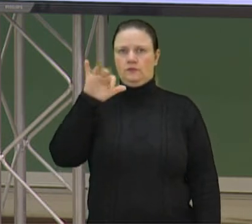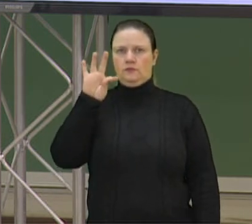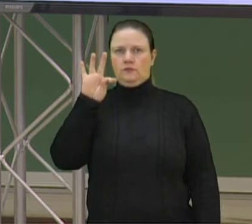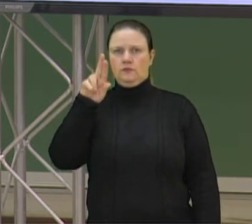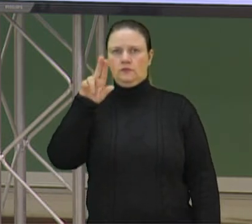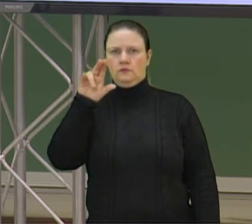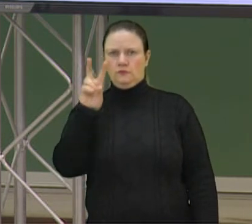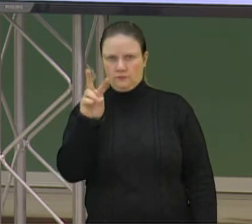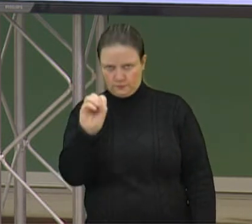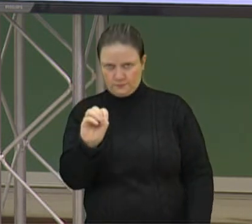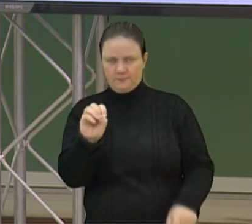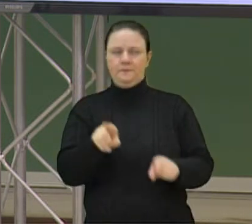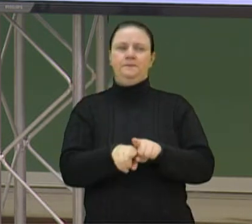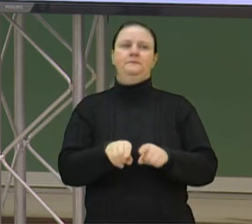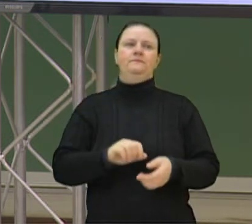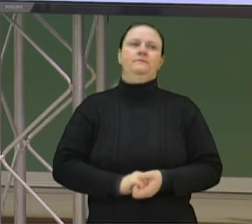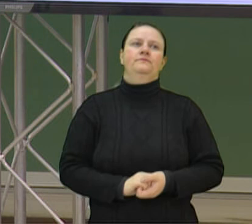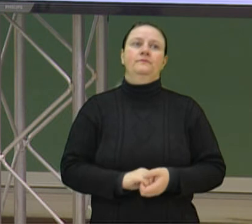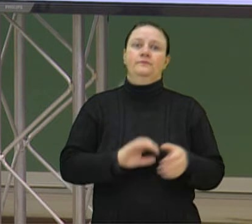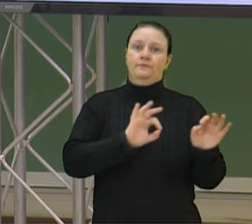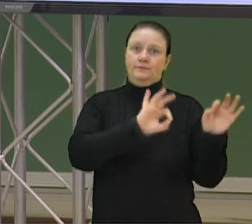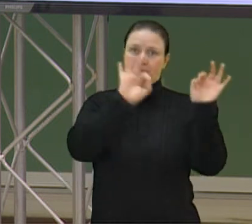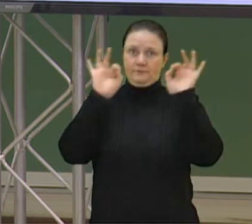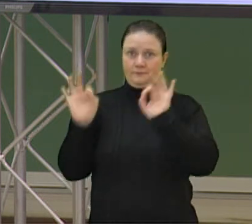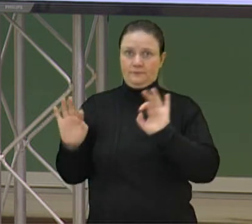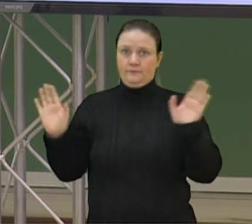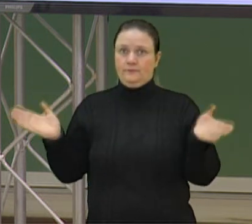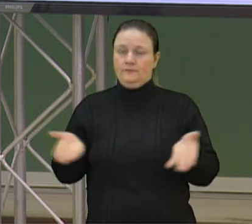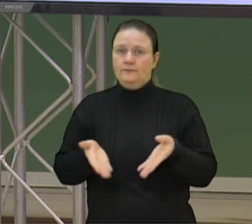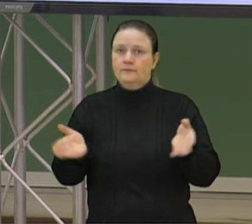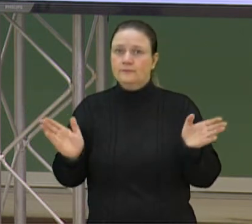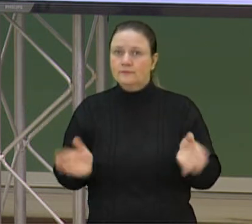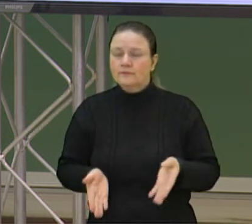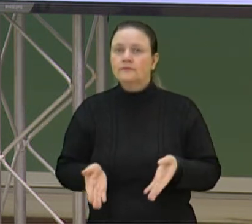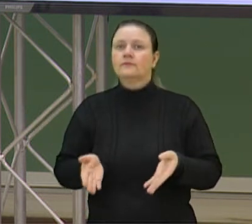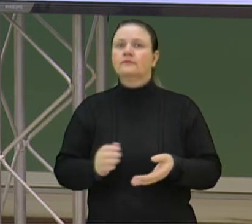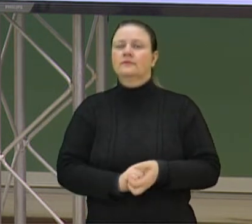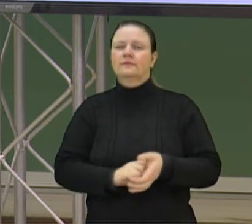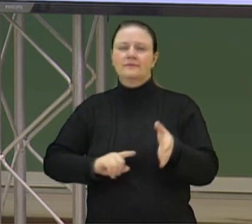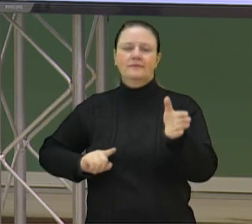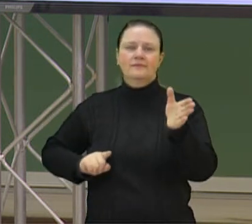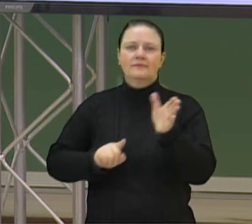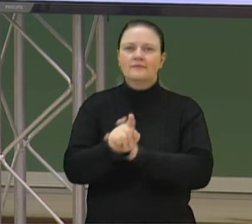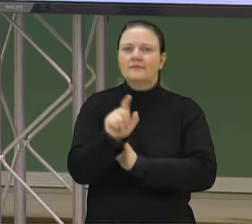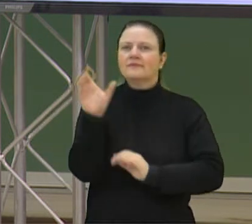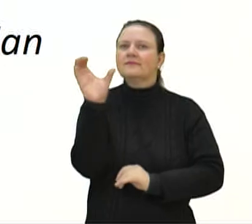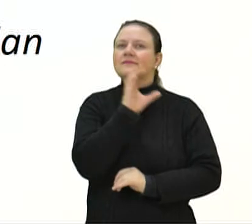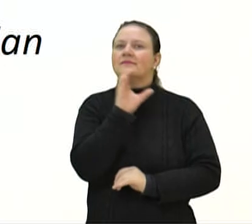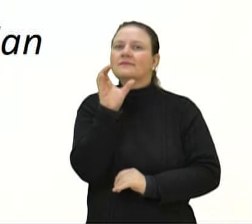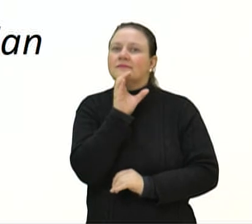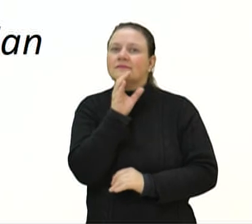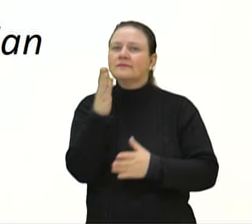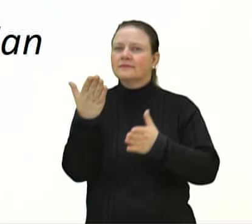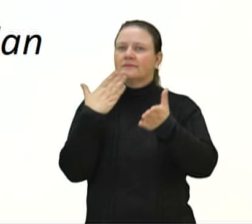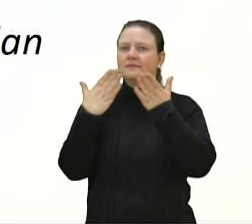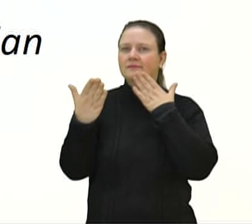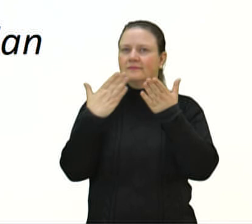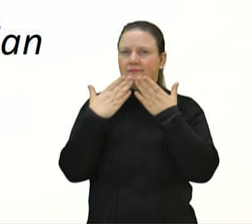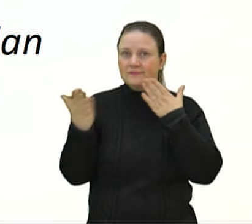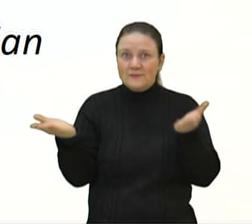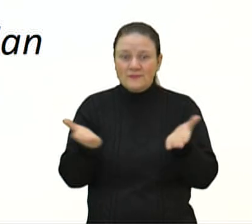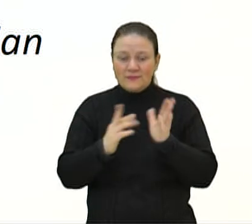fascina. Bueno, então agora vamos a um quiz. Sobre o diálogo,